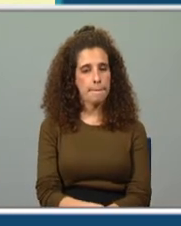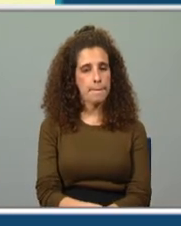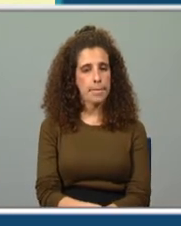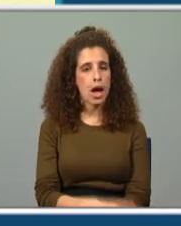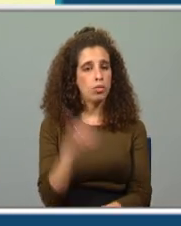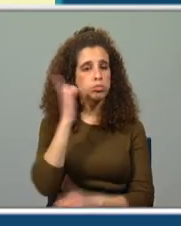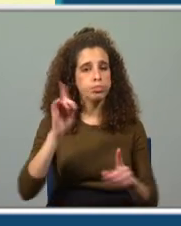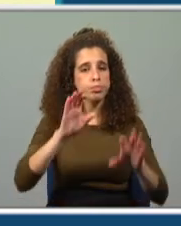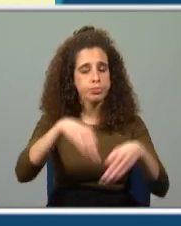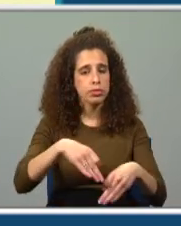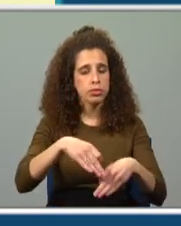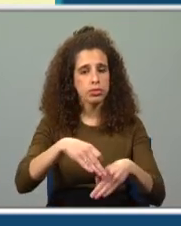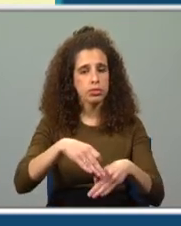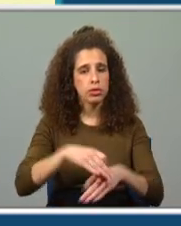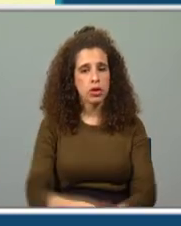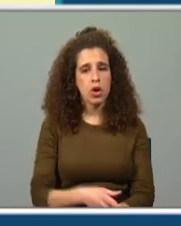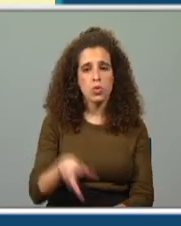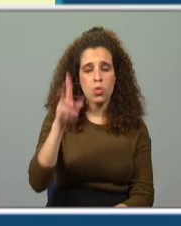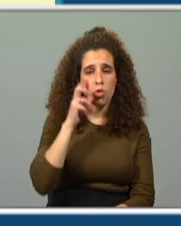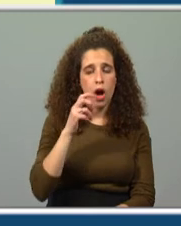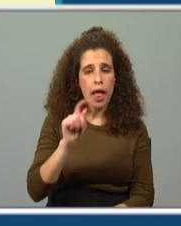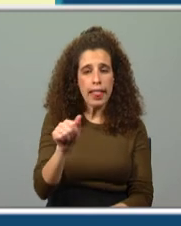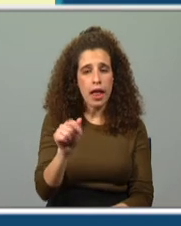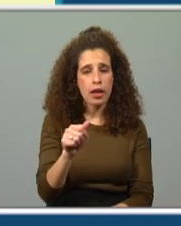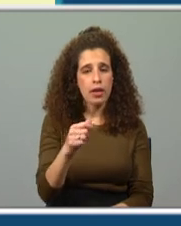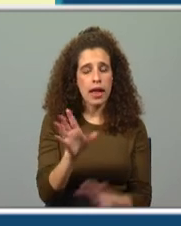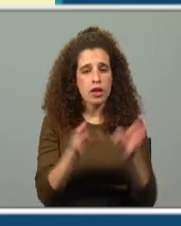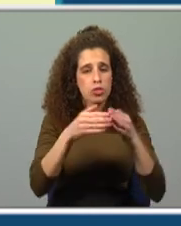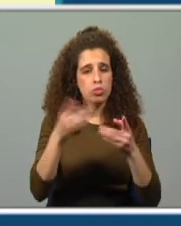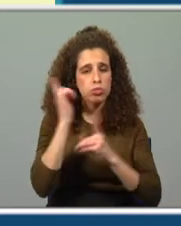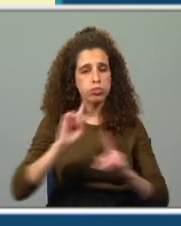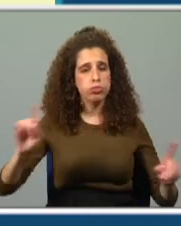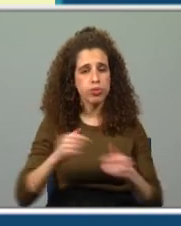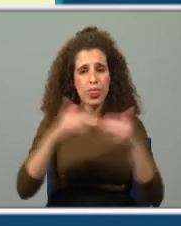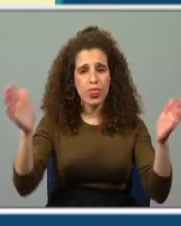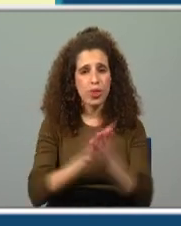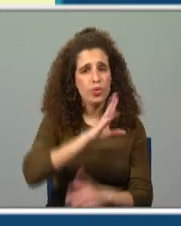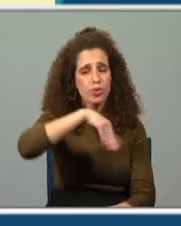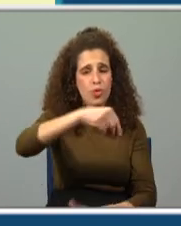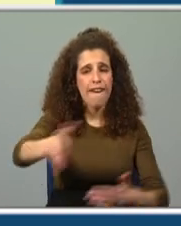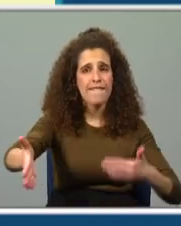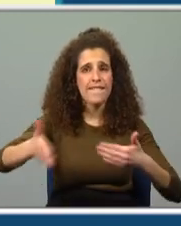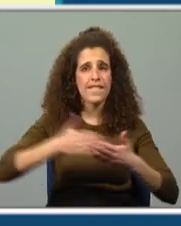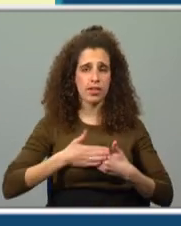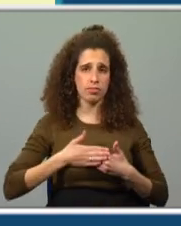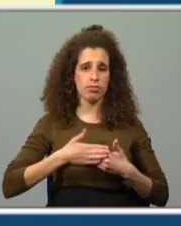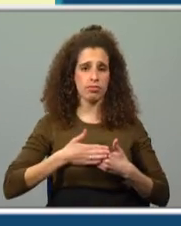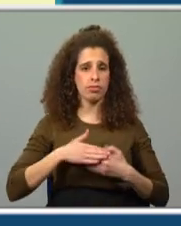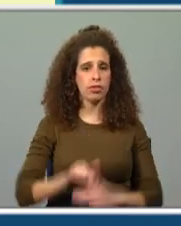Acabou a música. Ouvi há bocado na rádio que as bandas e as orquestras de todo o mundo estão fechadas até